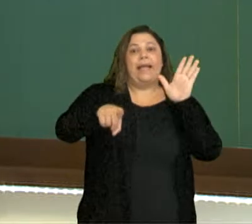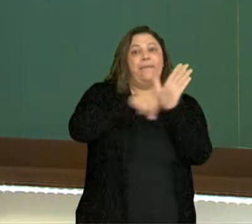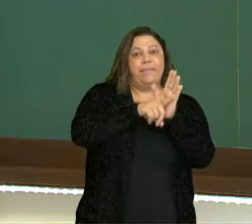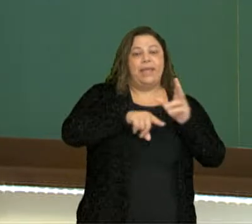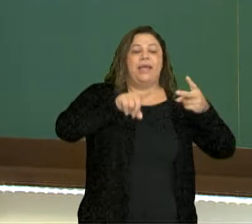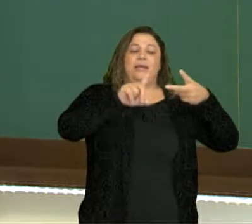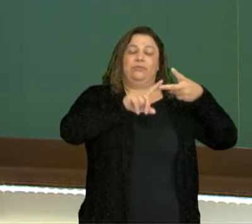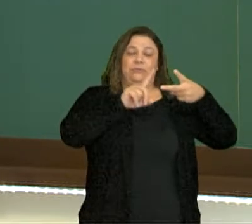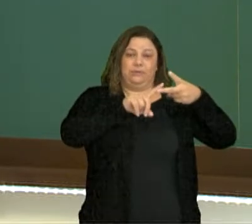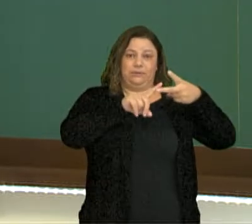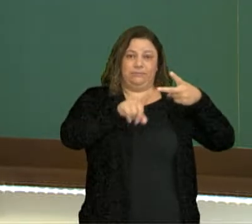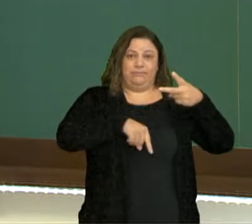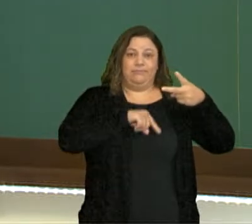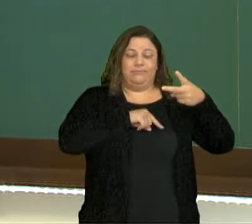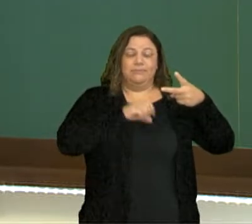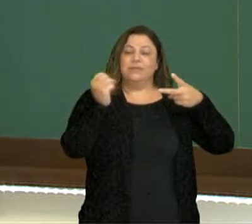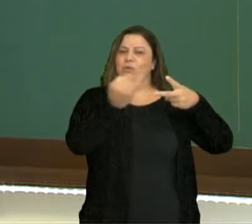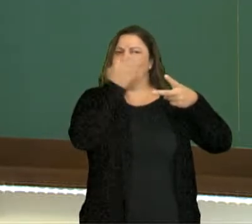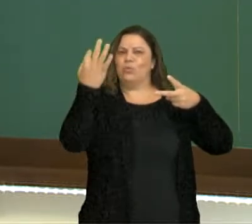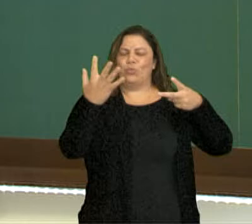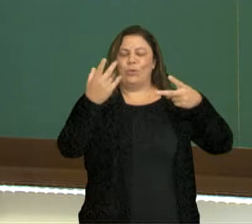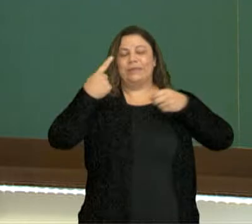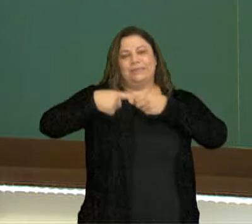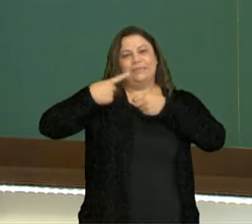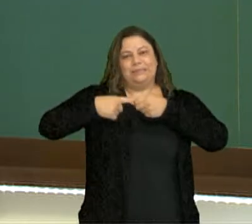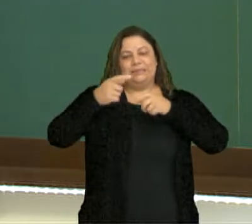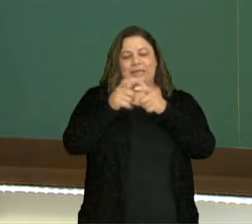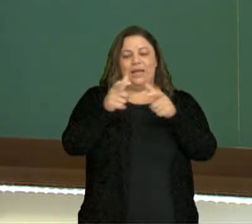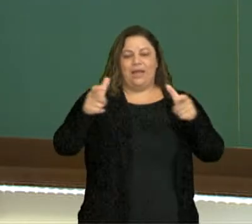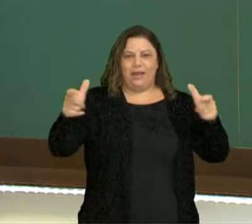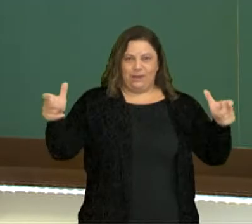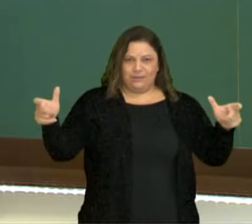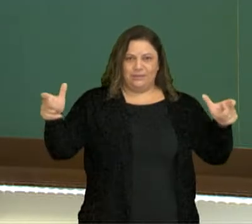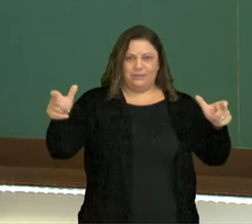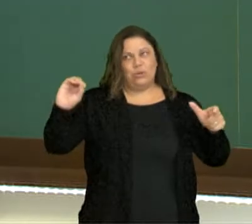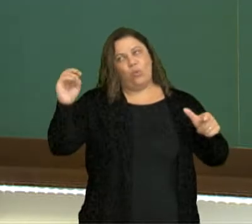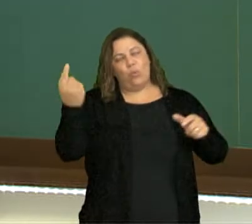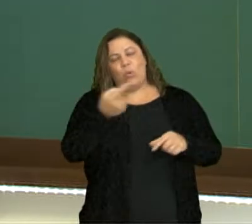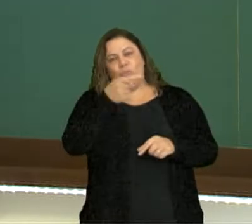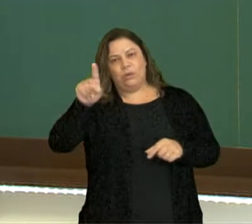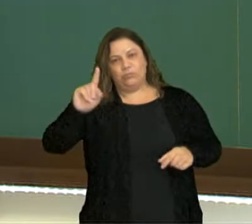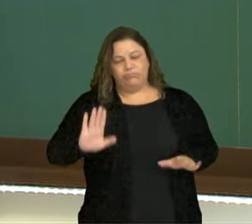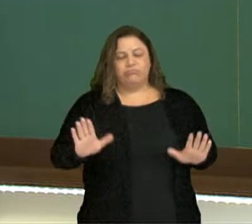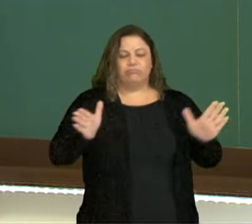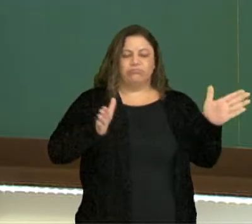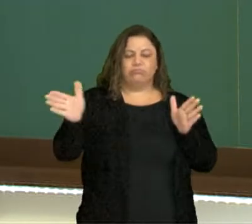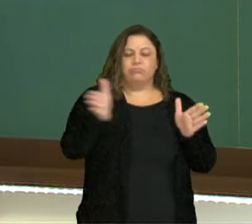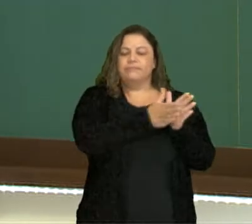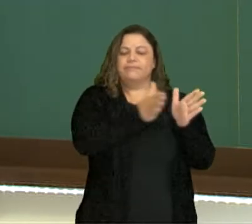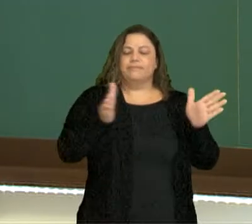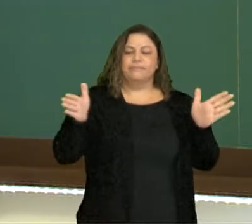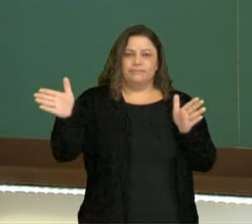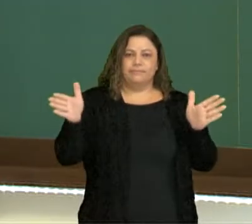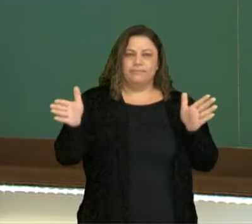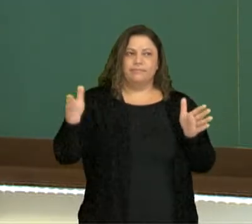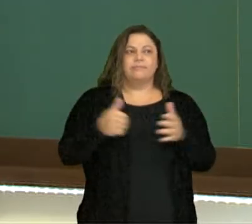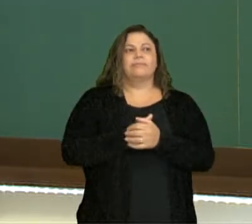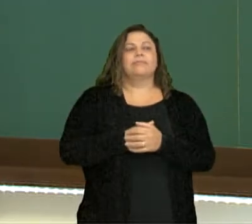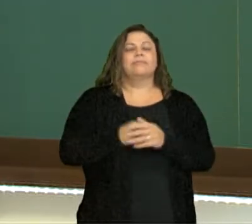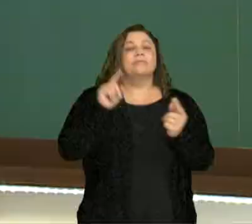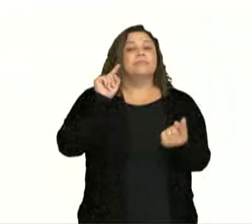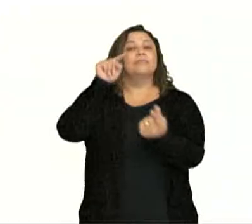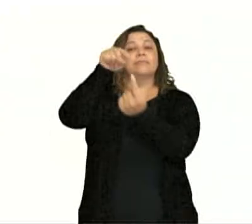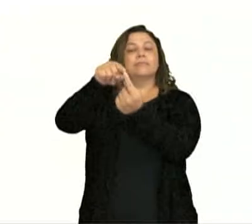taxa de mortalidade, você vai ver quanto a cidade cresceu ou não em um determinado período. Vamos ver aqui a